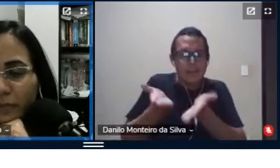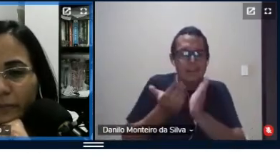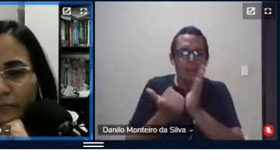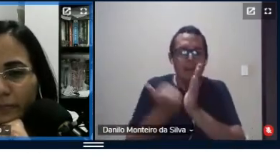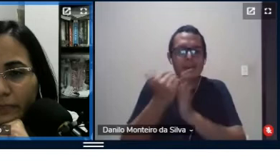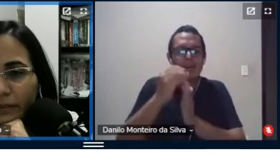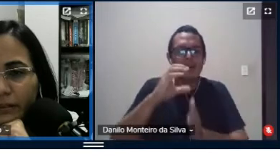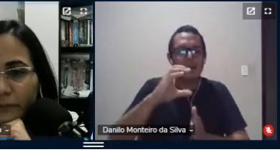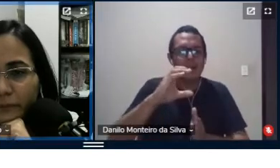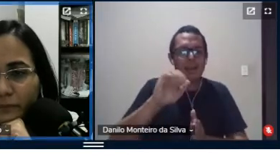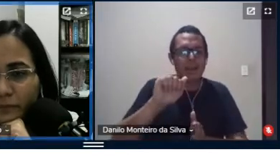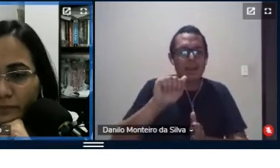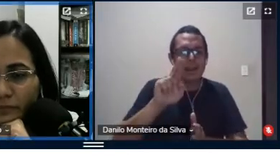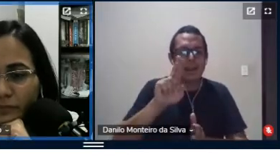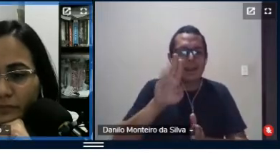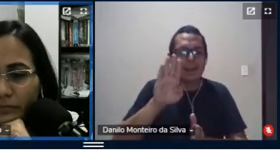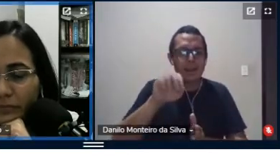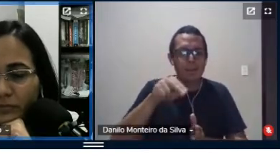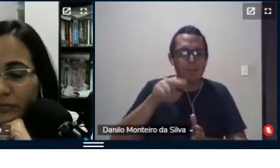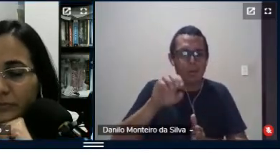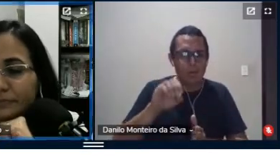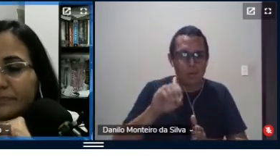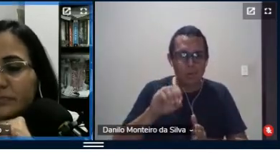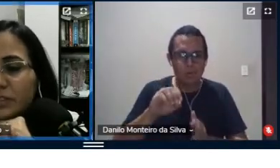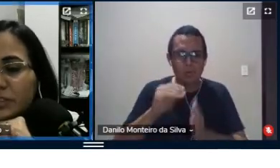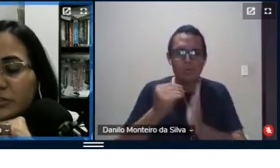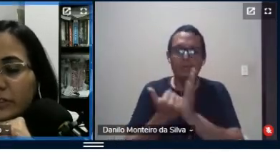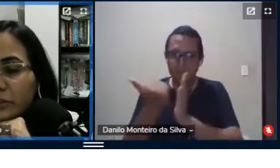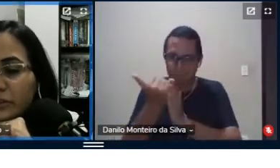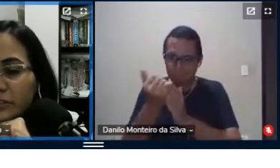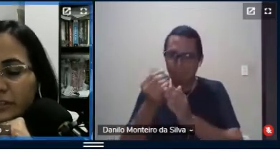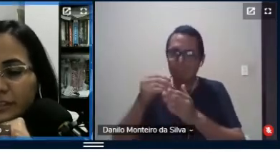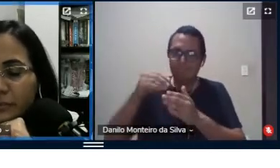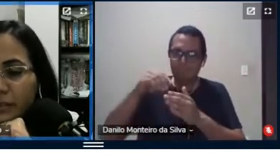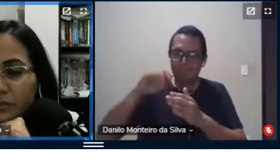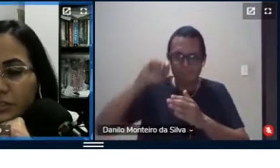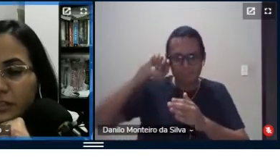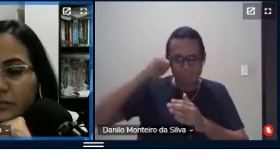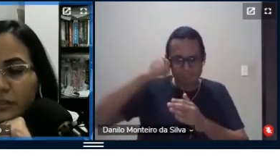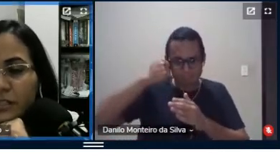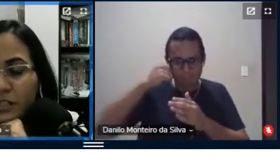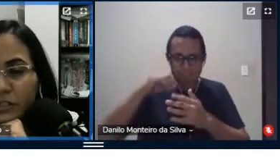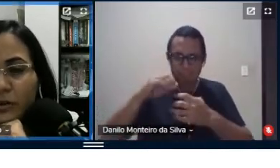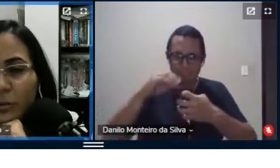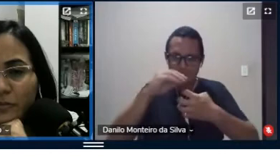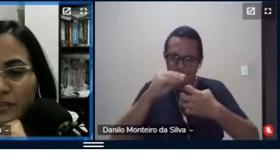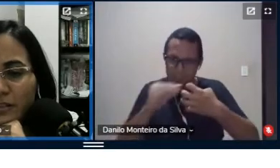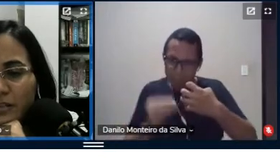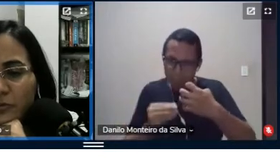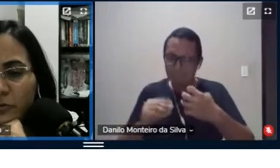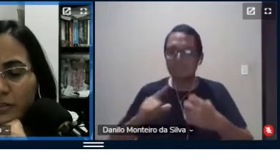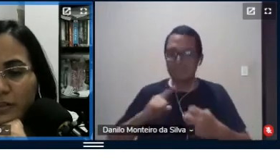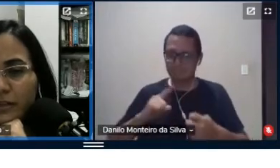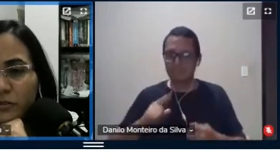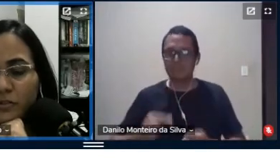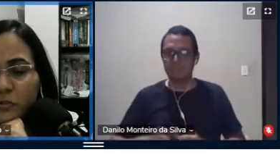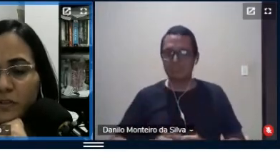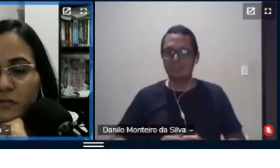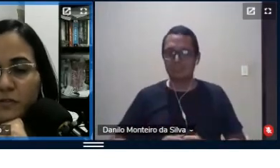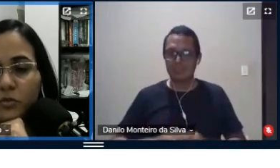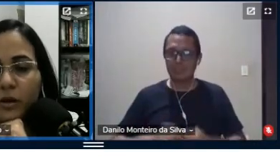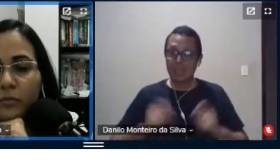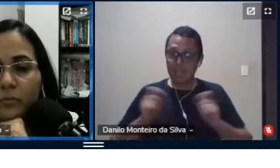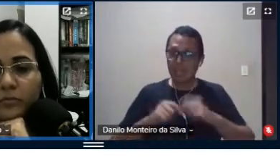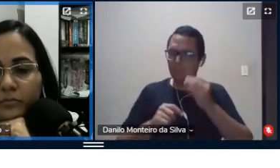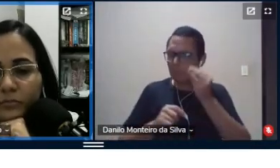material, tá? A gente falou desse tratamento já. E a gente tem como fazer um ensaio de